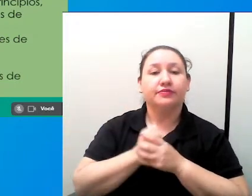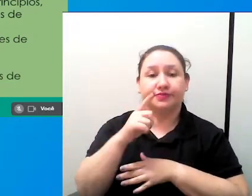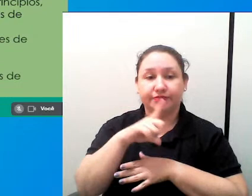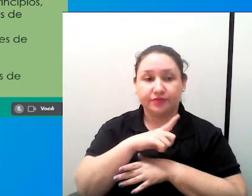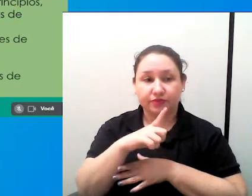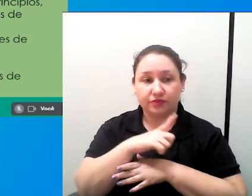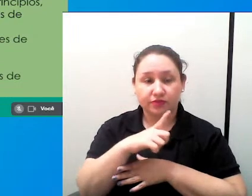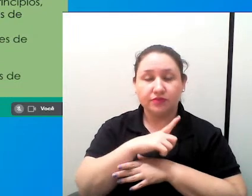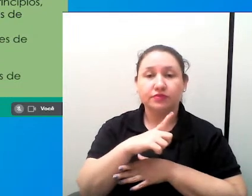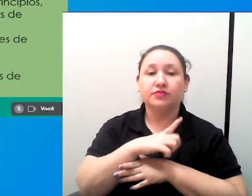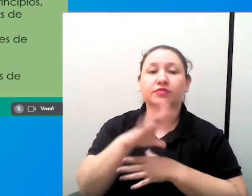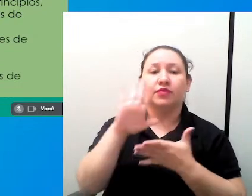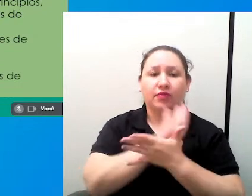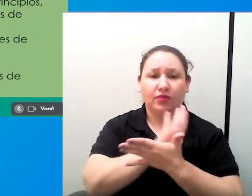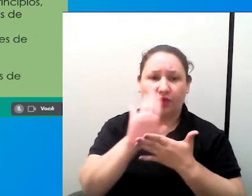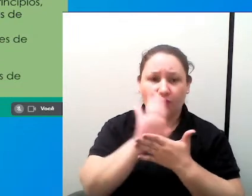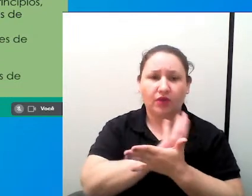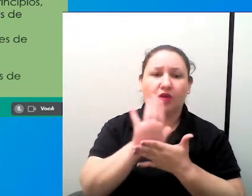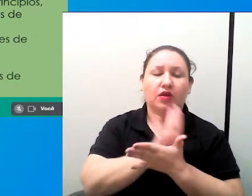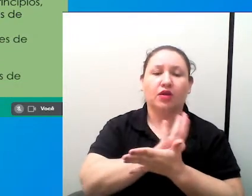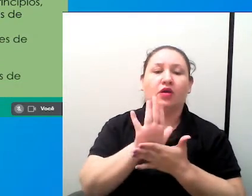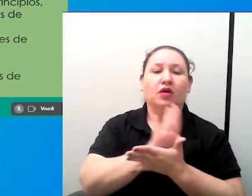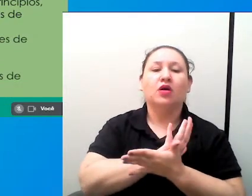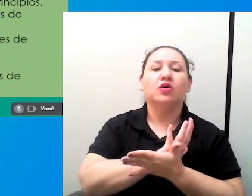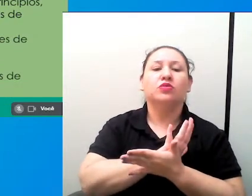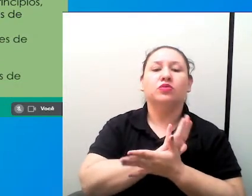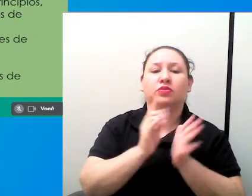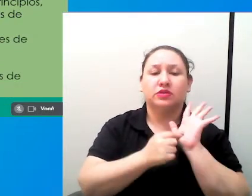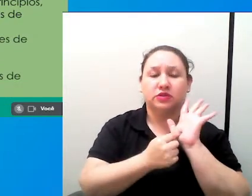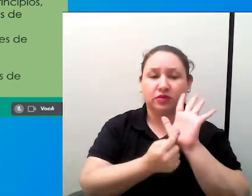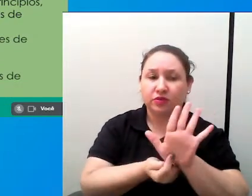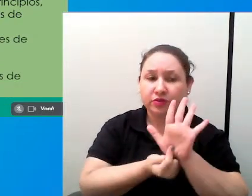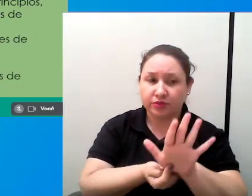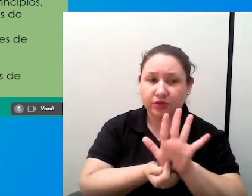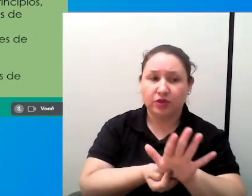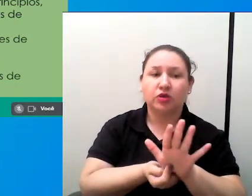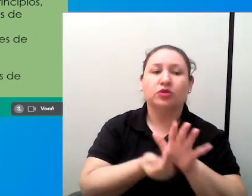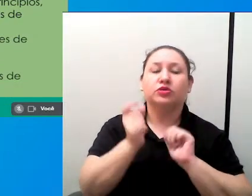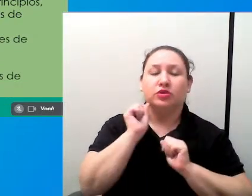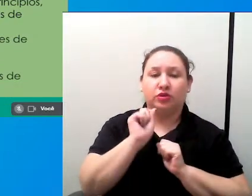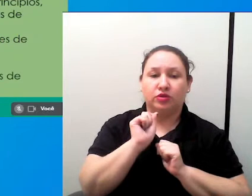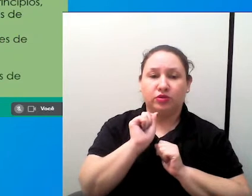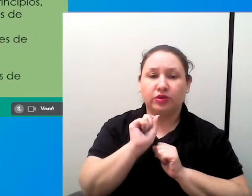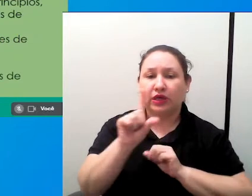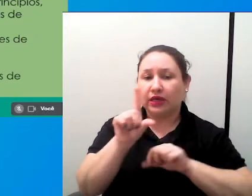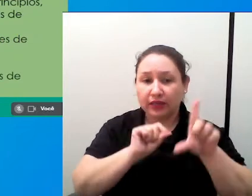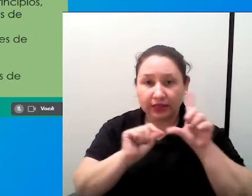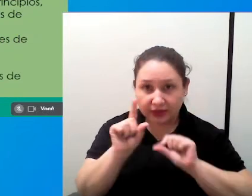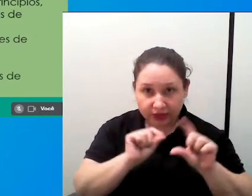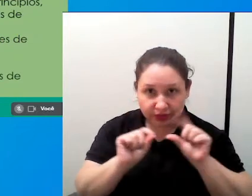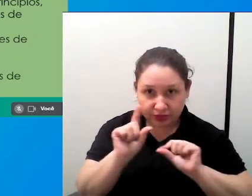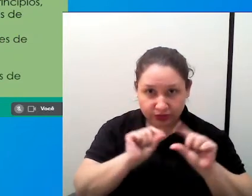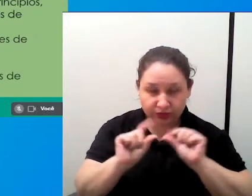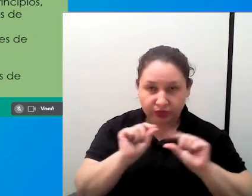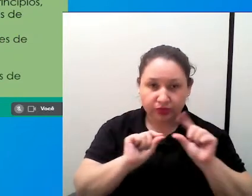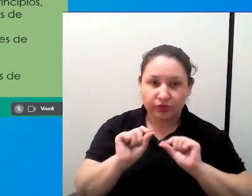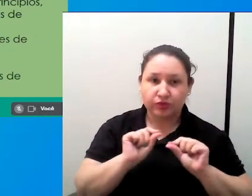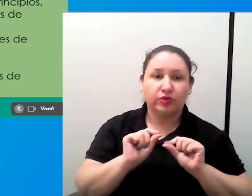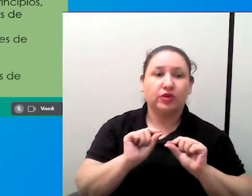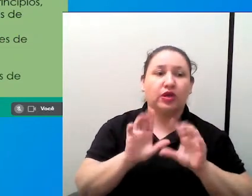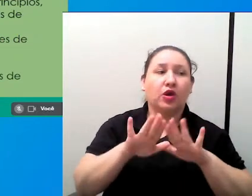dessas modalidades. Atualmente tem sido por meio de projetos, a modalidade escolhida, então é